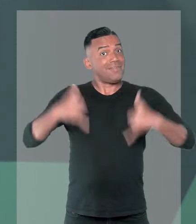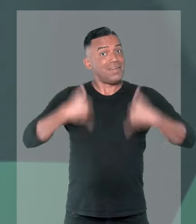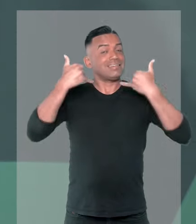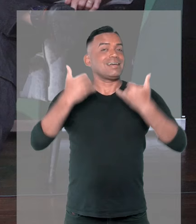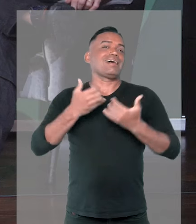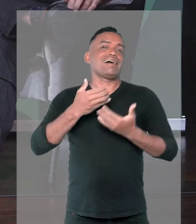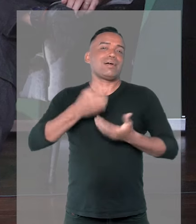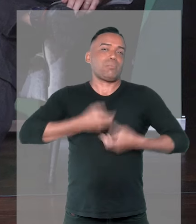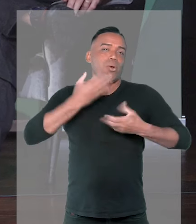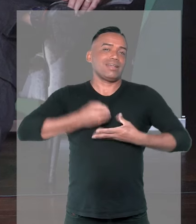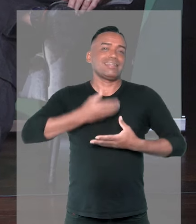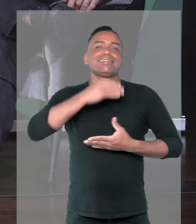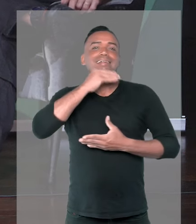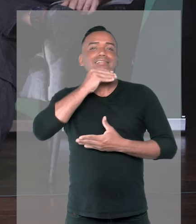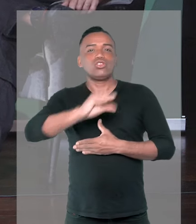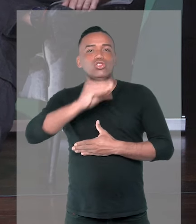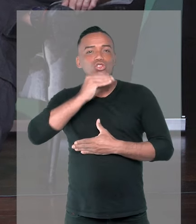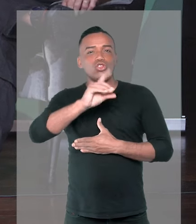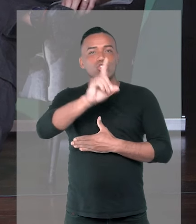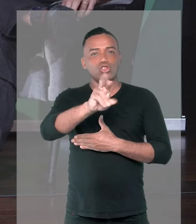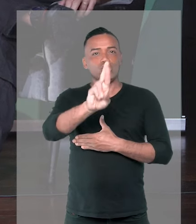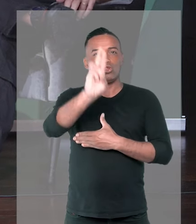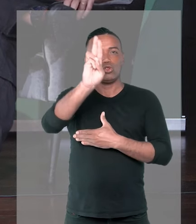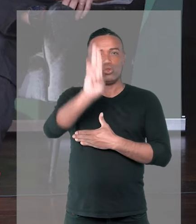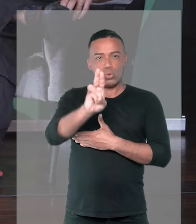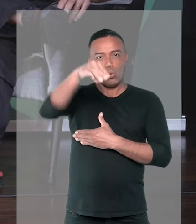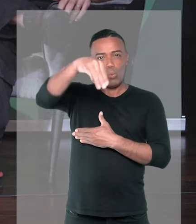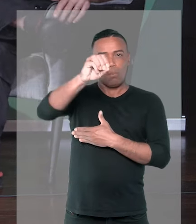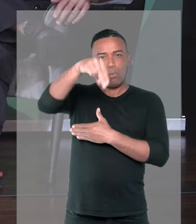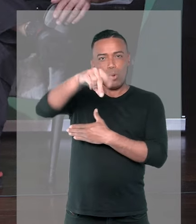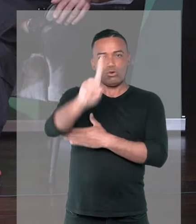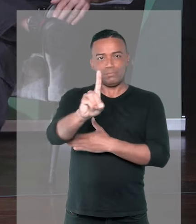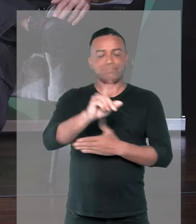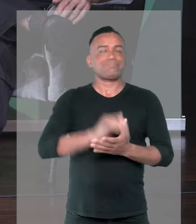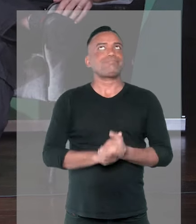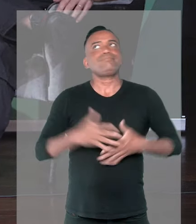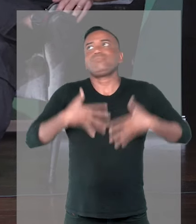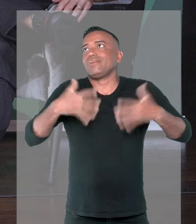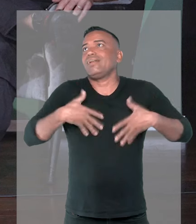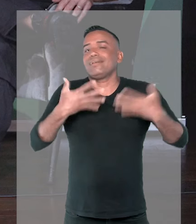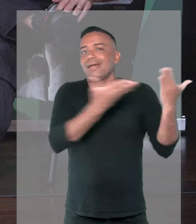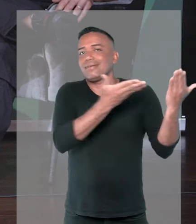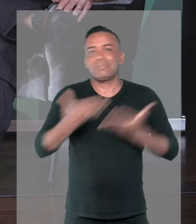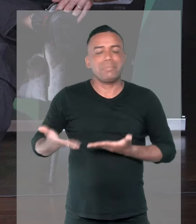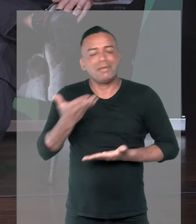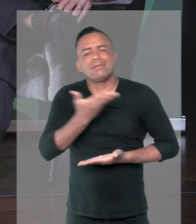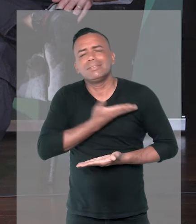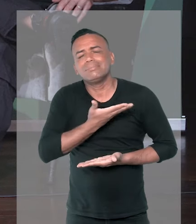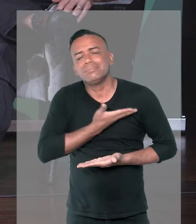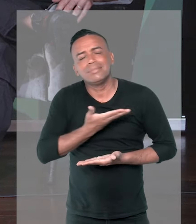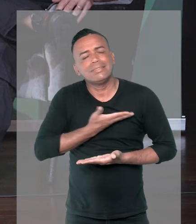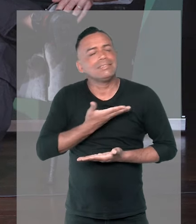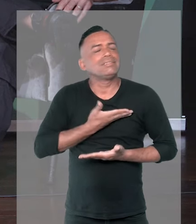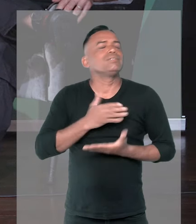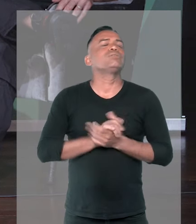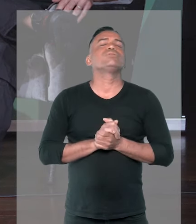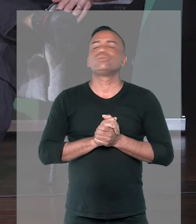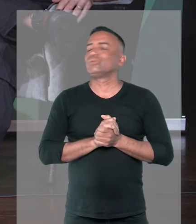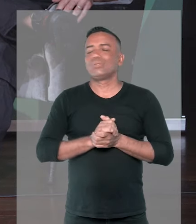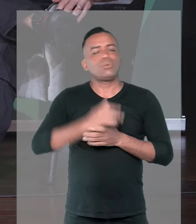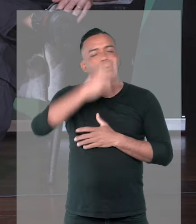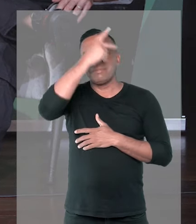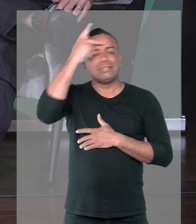né bem gente uma alegria novamente receber esta este esse grande amigo que eu considero uma das